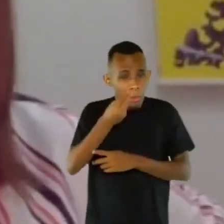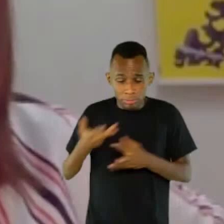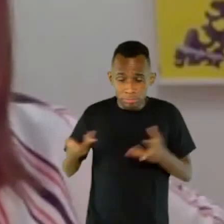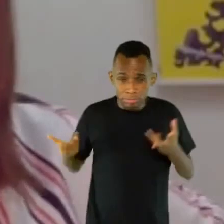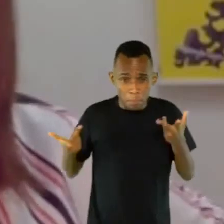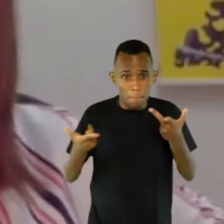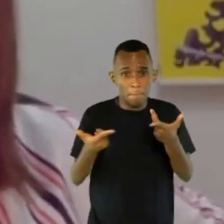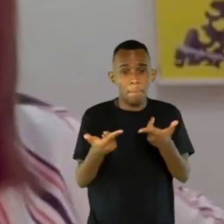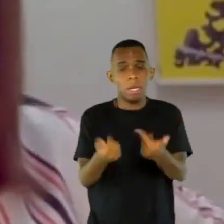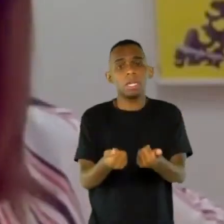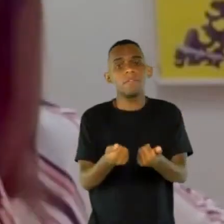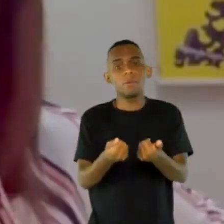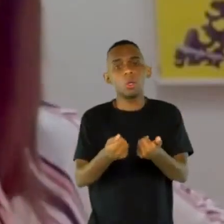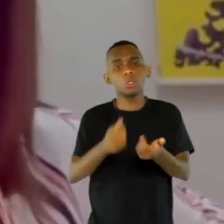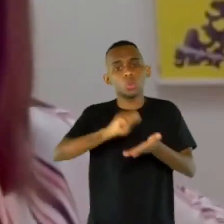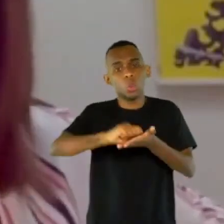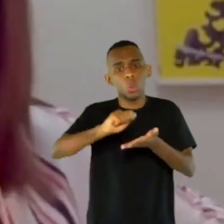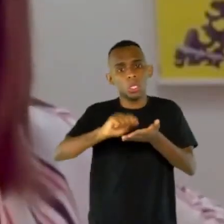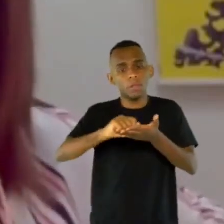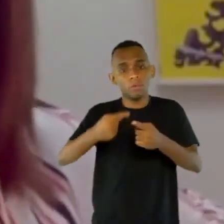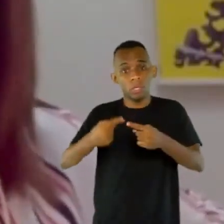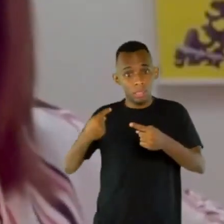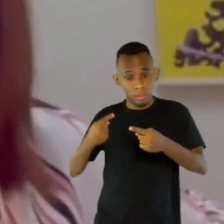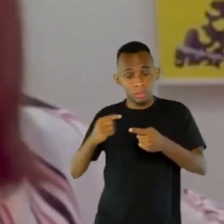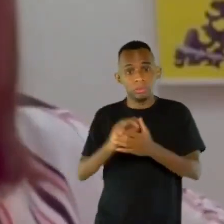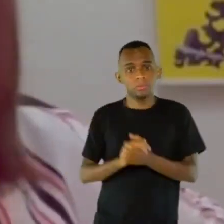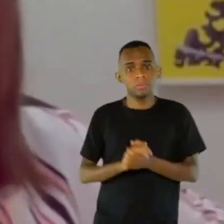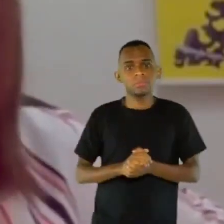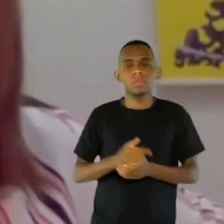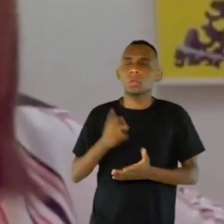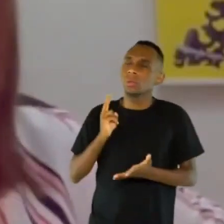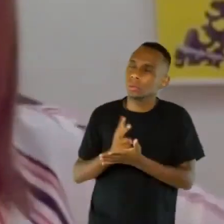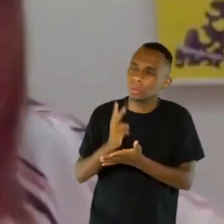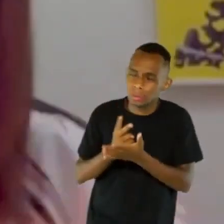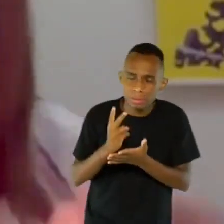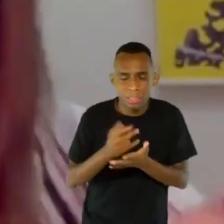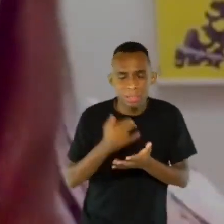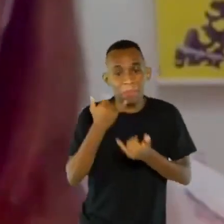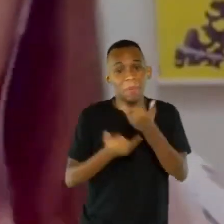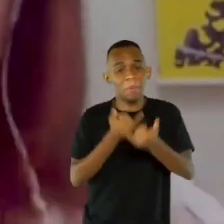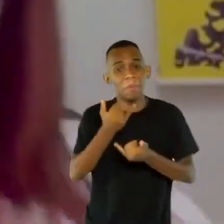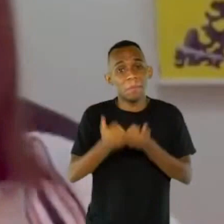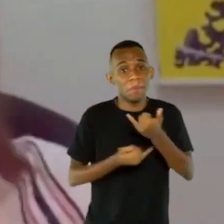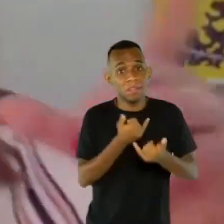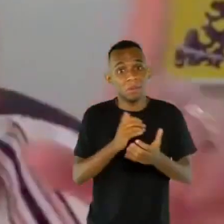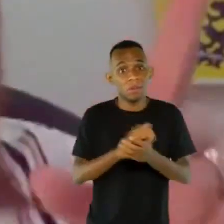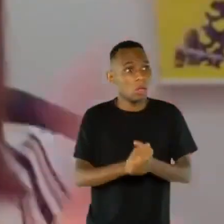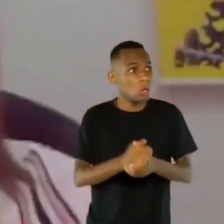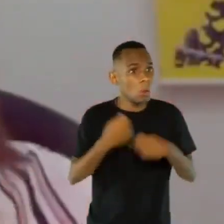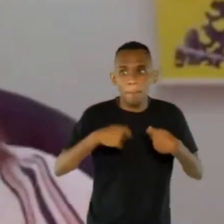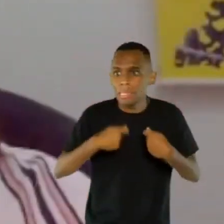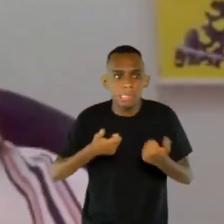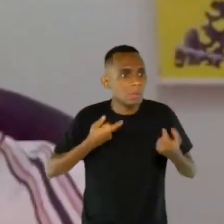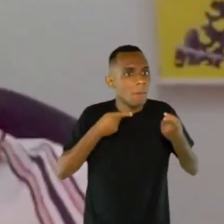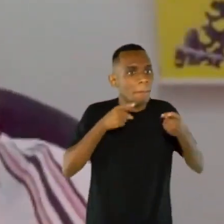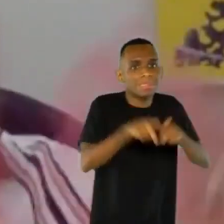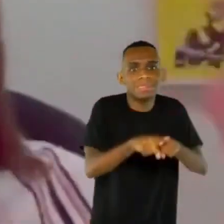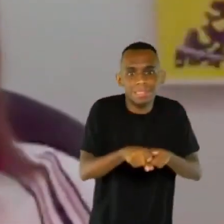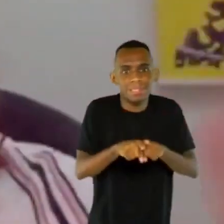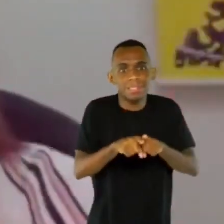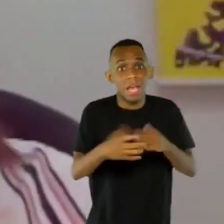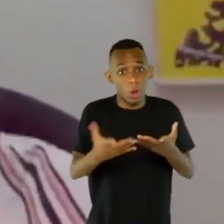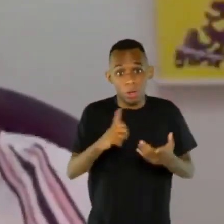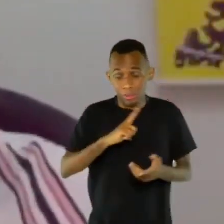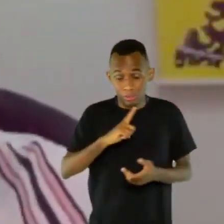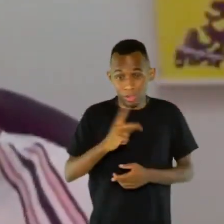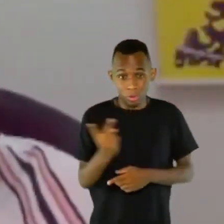Empilhadas. Eu falo que eu sempre brinco que eu sou um bicho de editor, eu preciso de um editor ali. Agora eu tenho duas, são duas